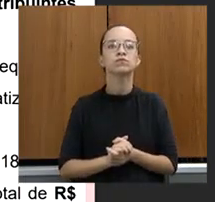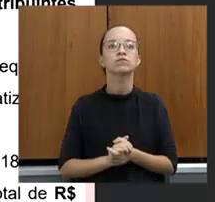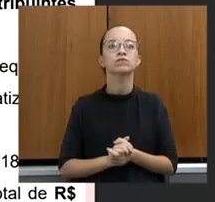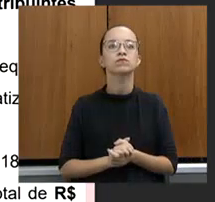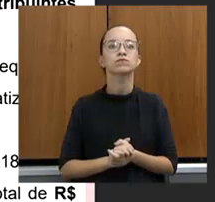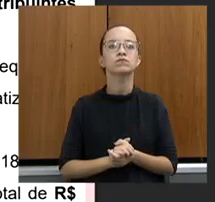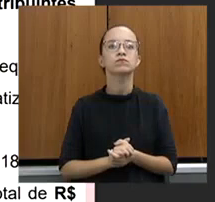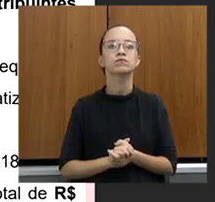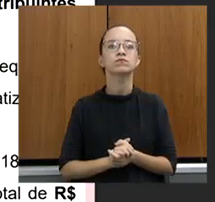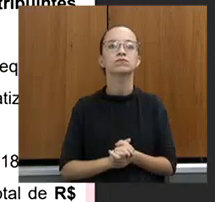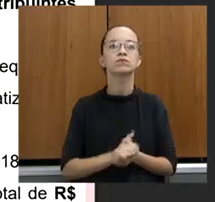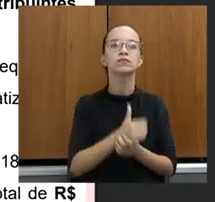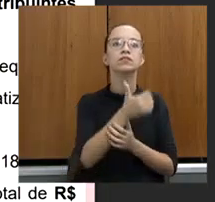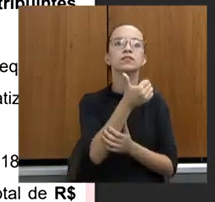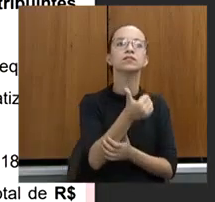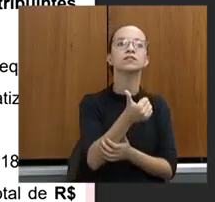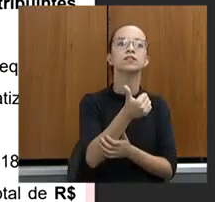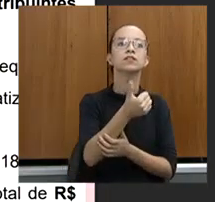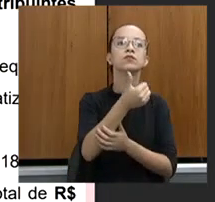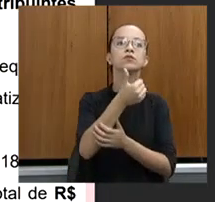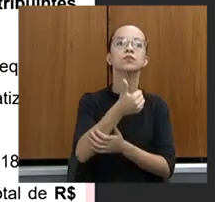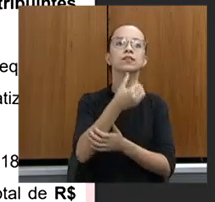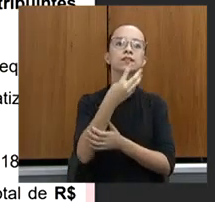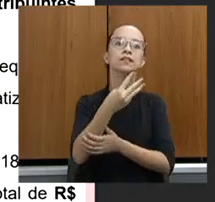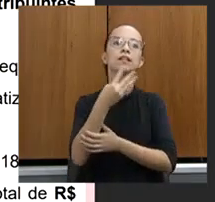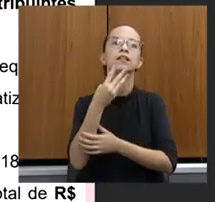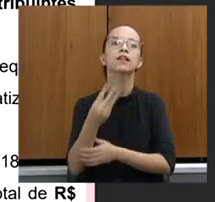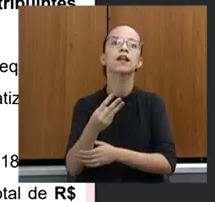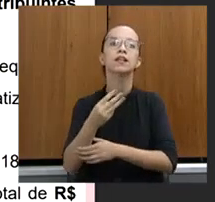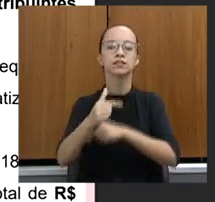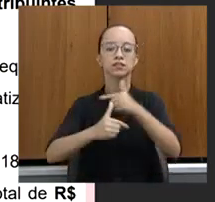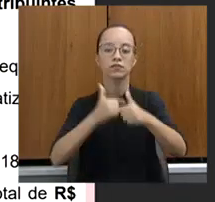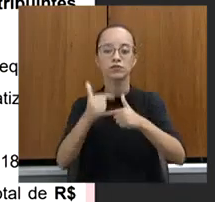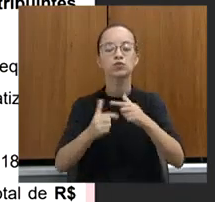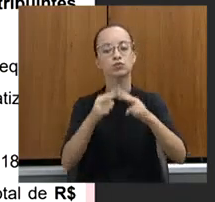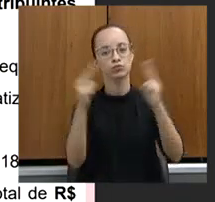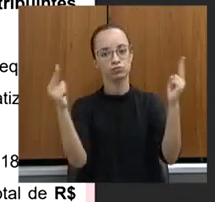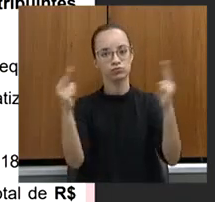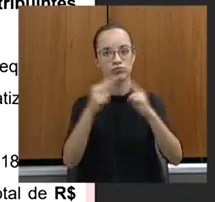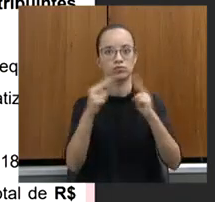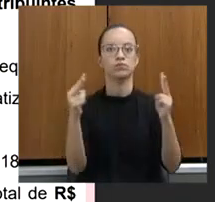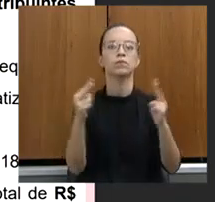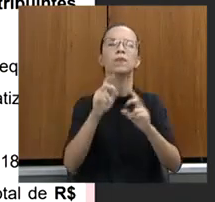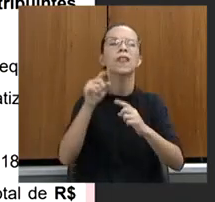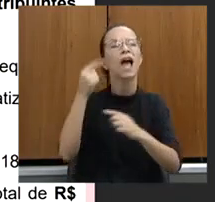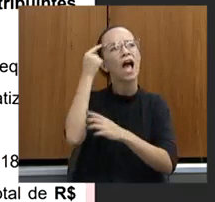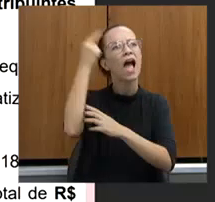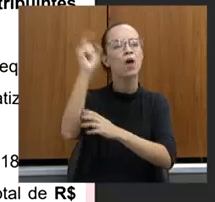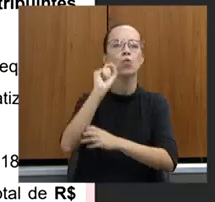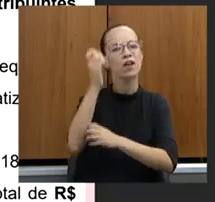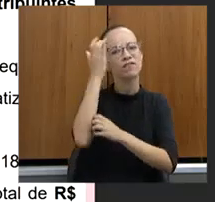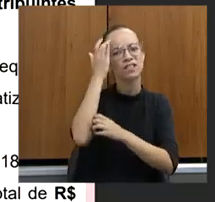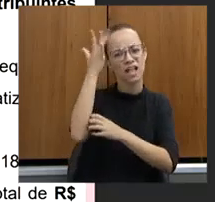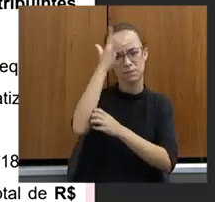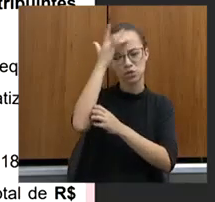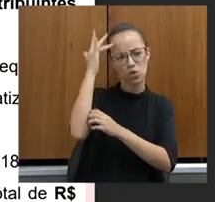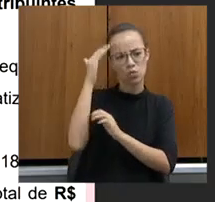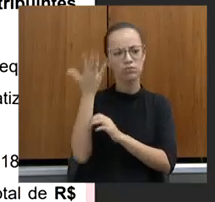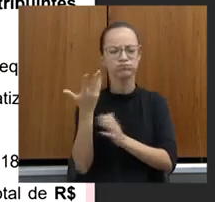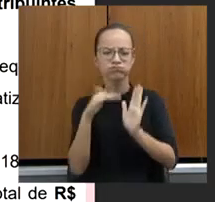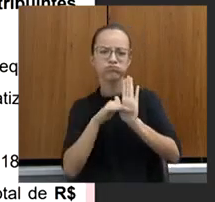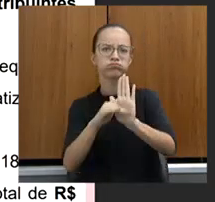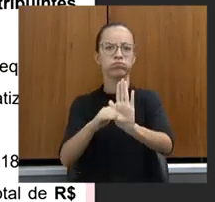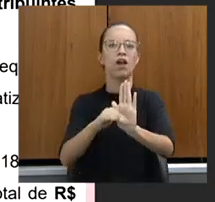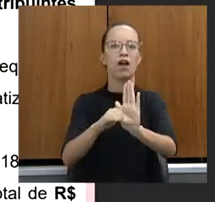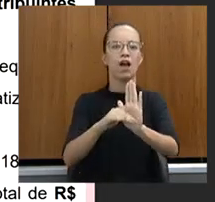temos 83 tipos de serviços virtuais remotos isso é a ideia é facilitar a vida do contribuinte ele